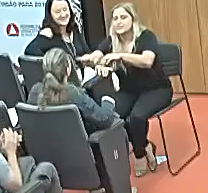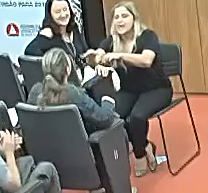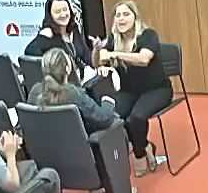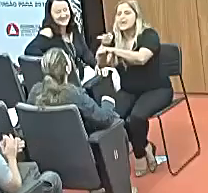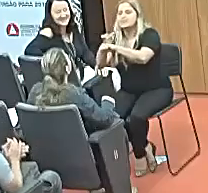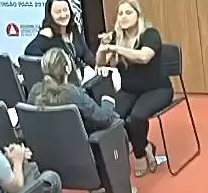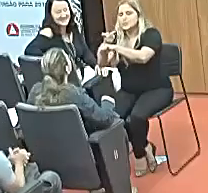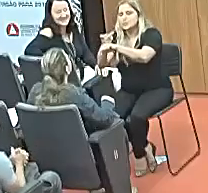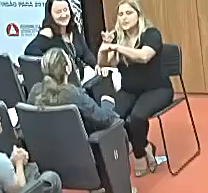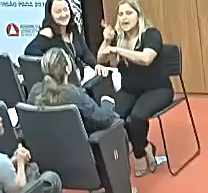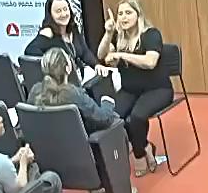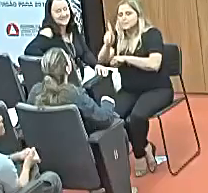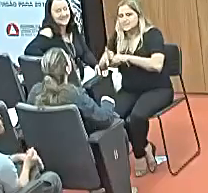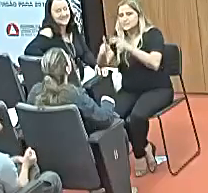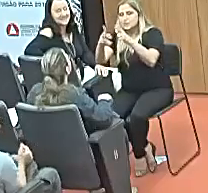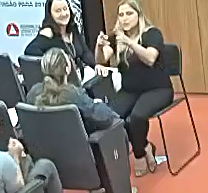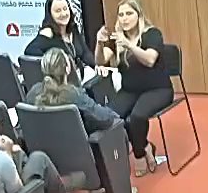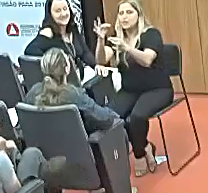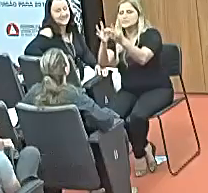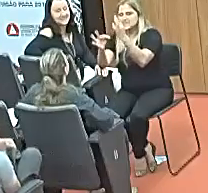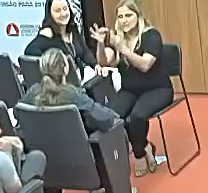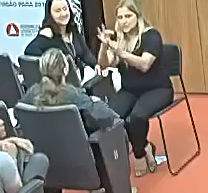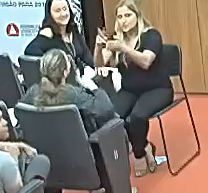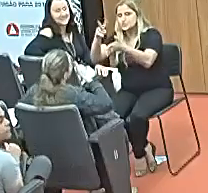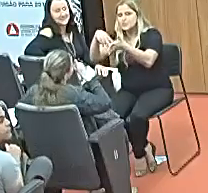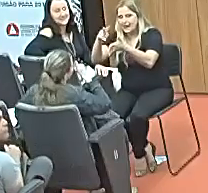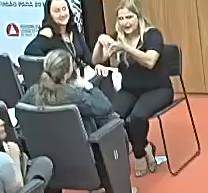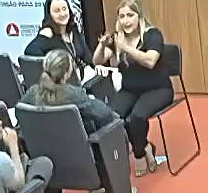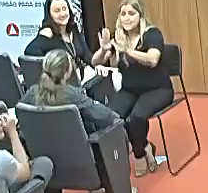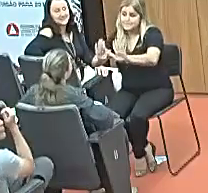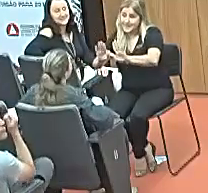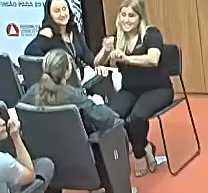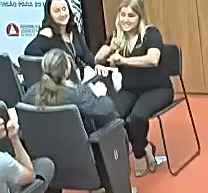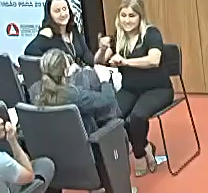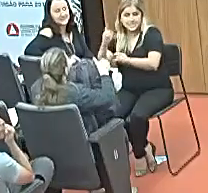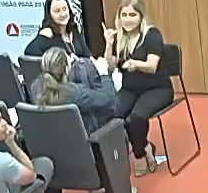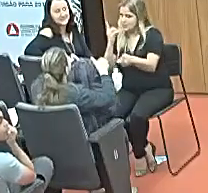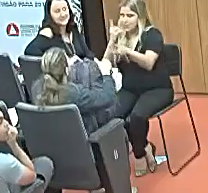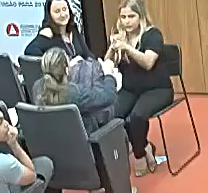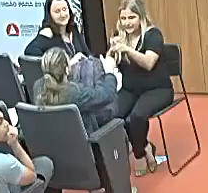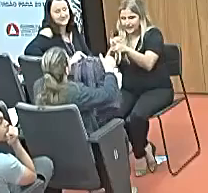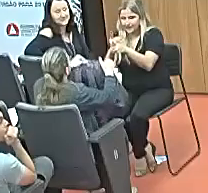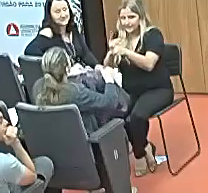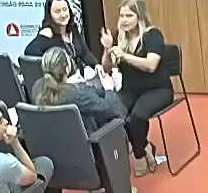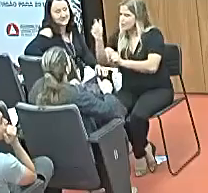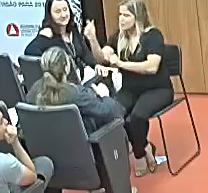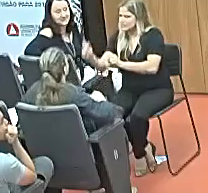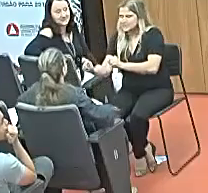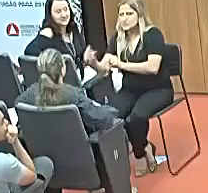a sesa cristiano lima secretário adjunto da secretaria de estado de planejamento e gestão